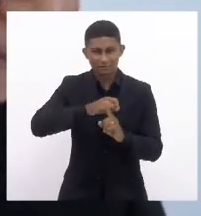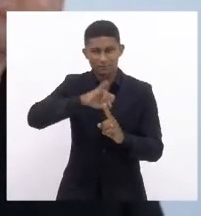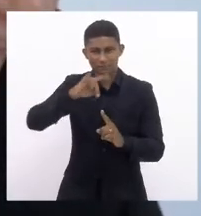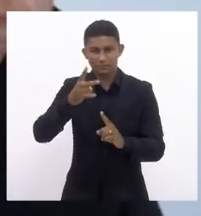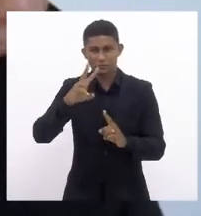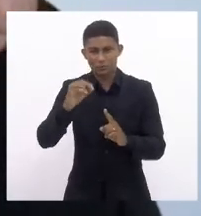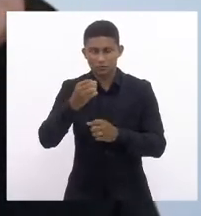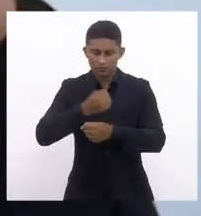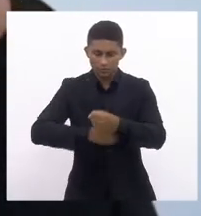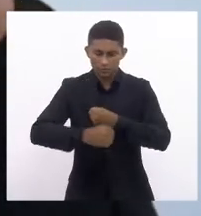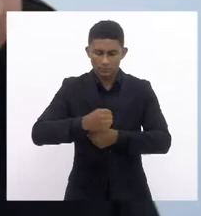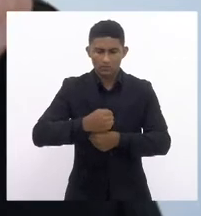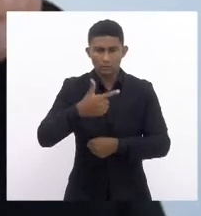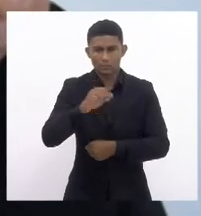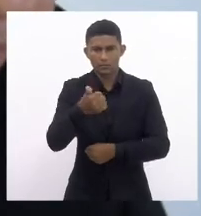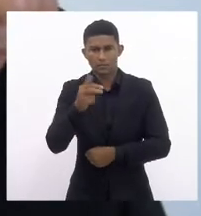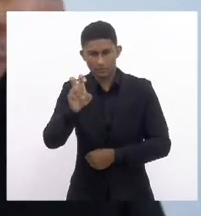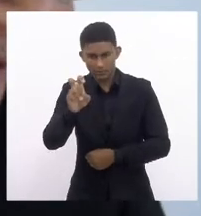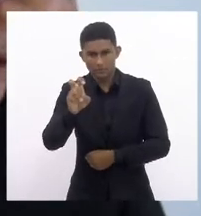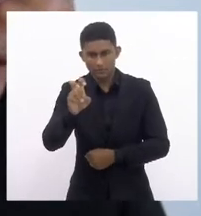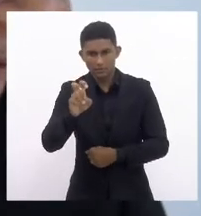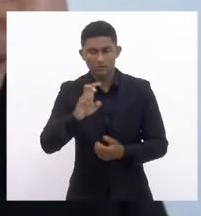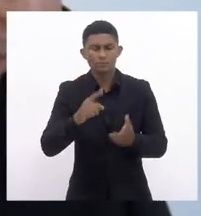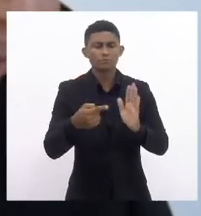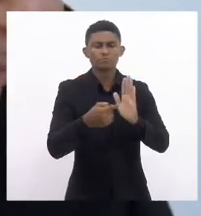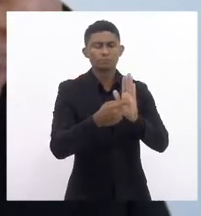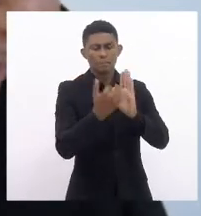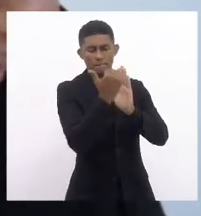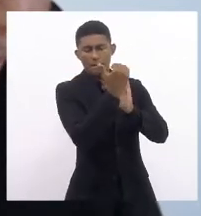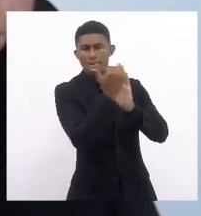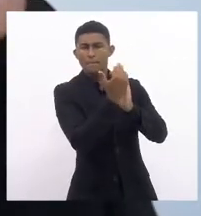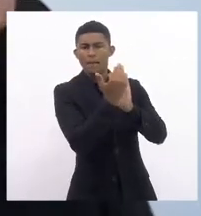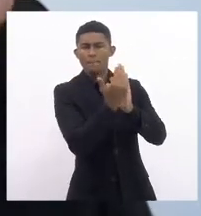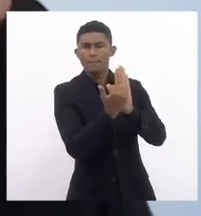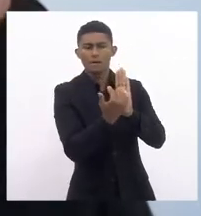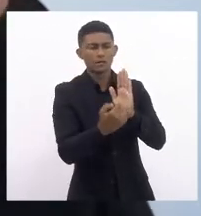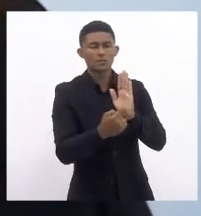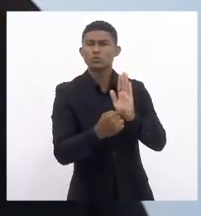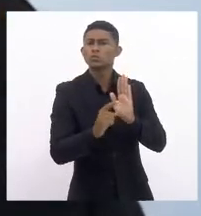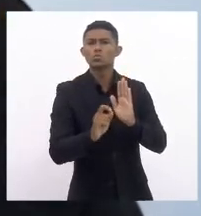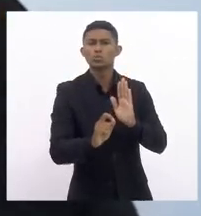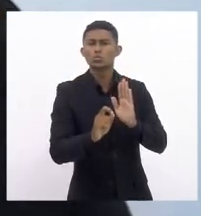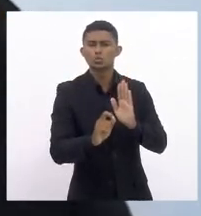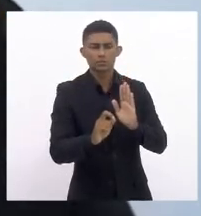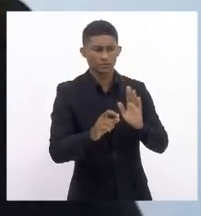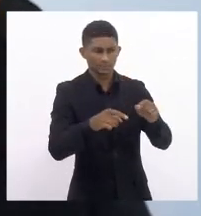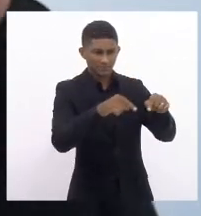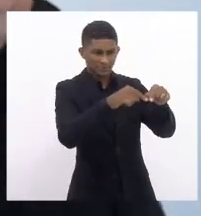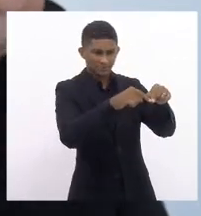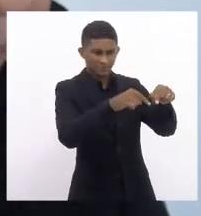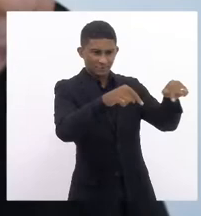estabelece como deve ser um ambiente para a pessoa